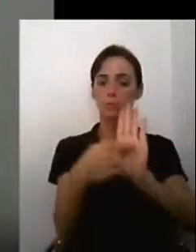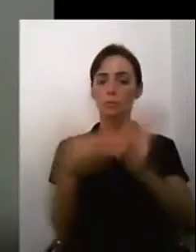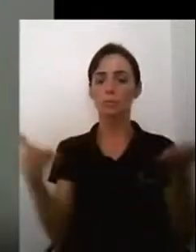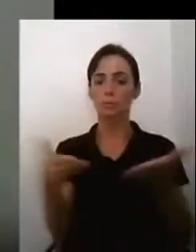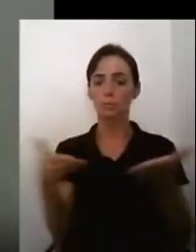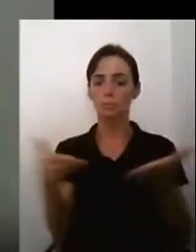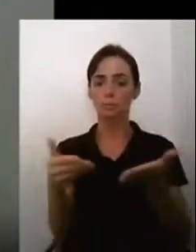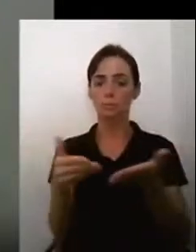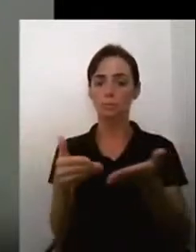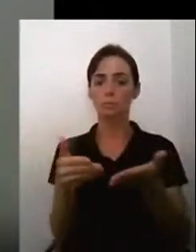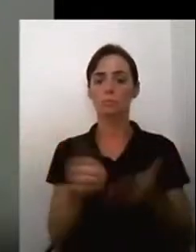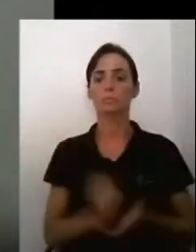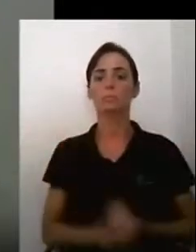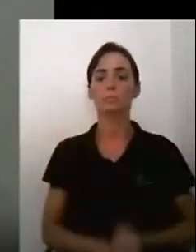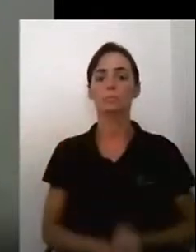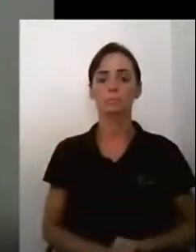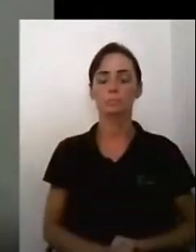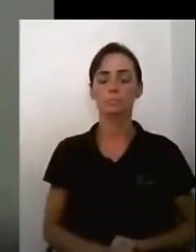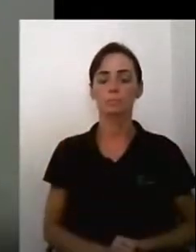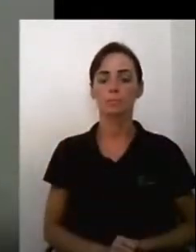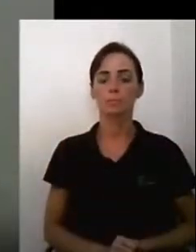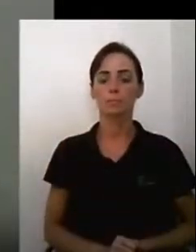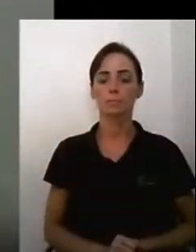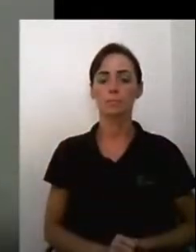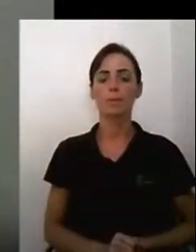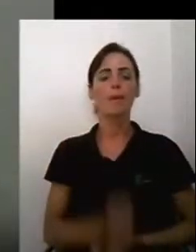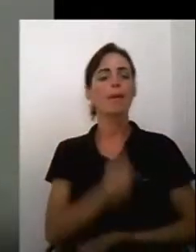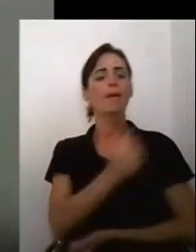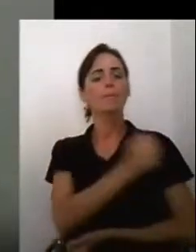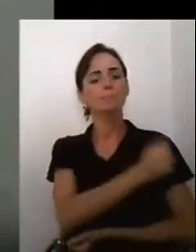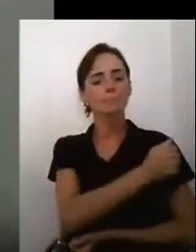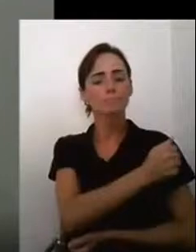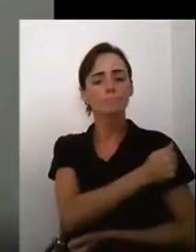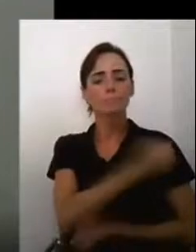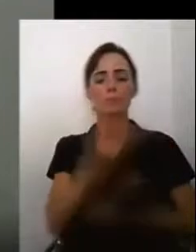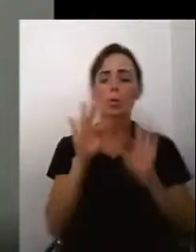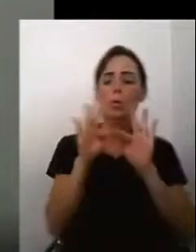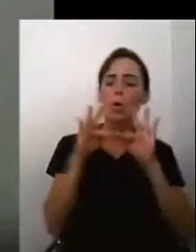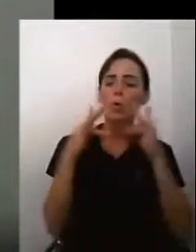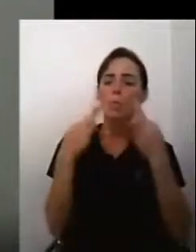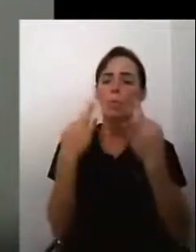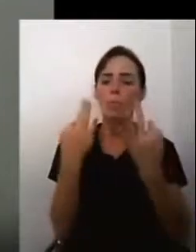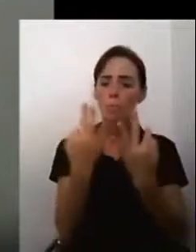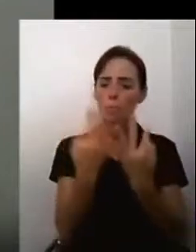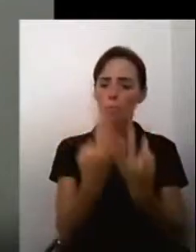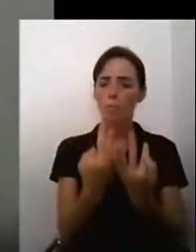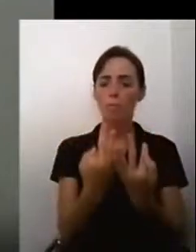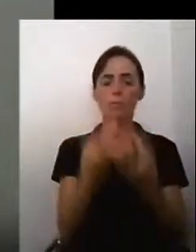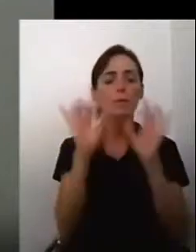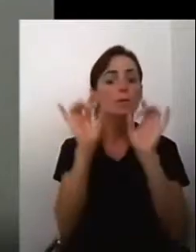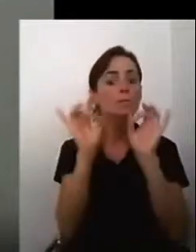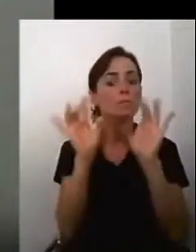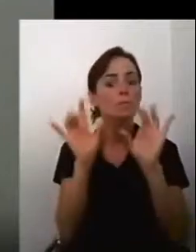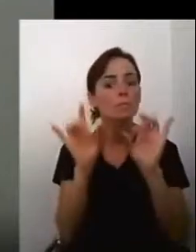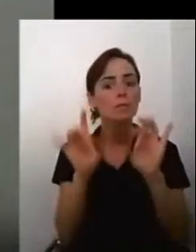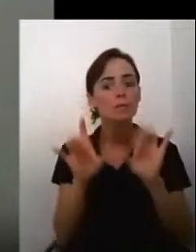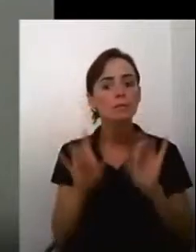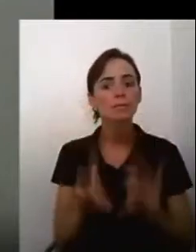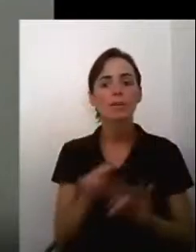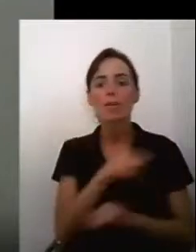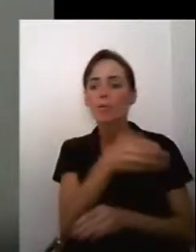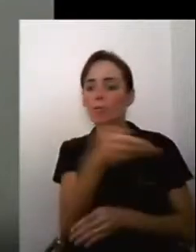pelo protocolo. Caros estudantes e familiares, e muito especialmente,